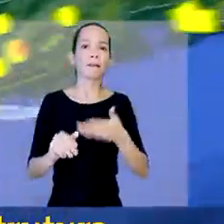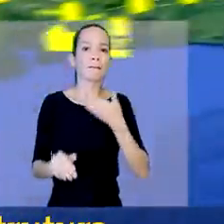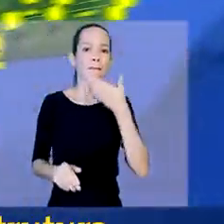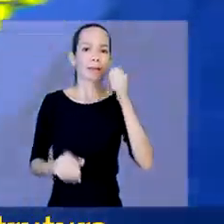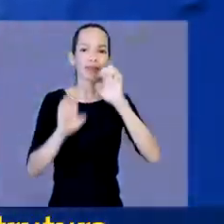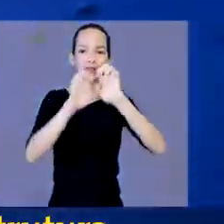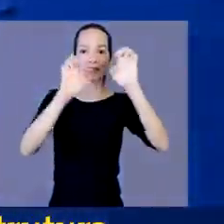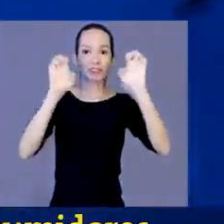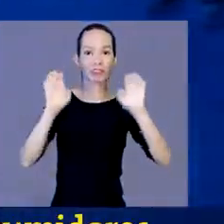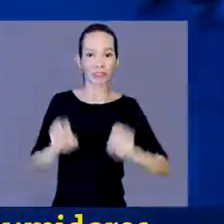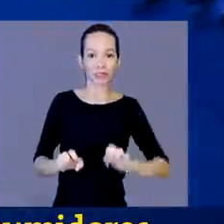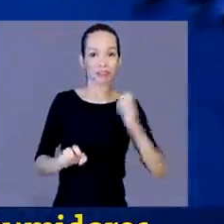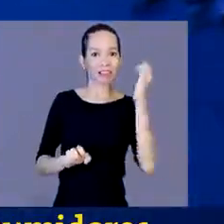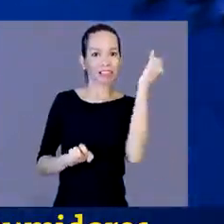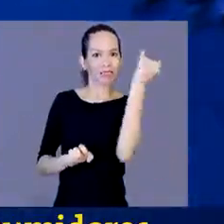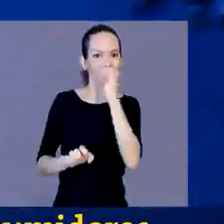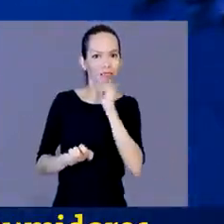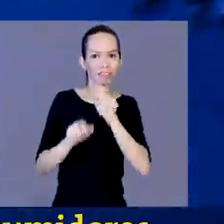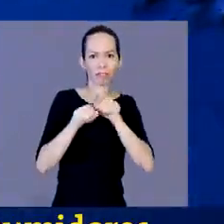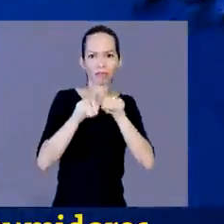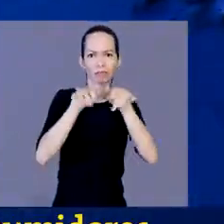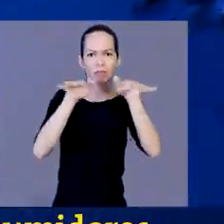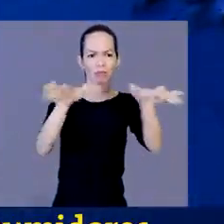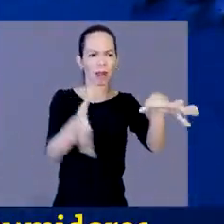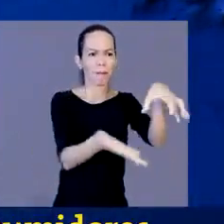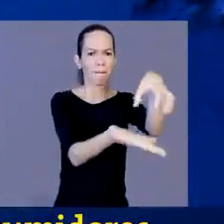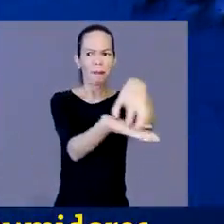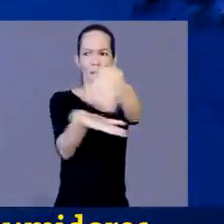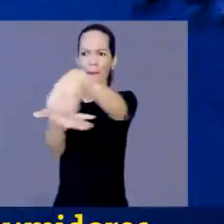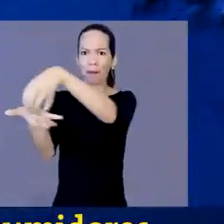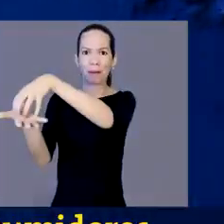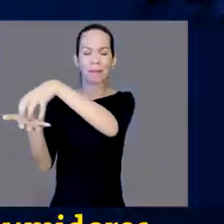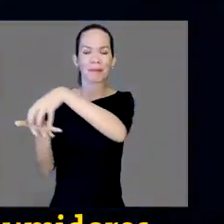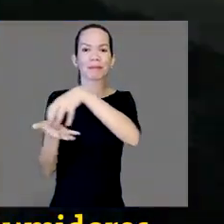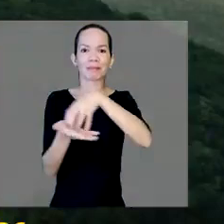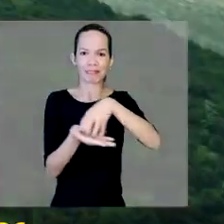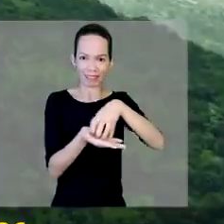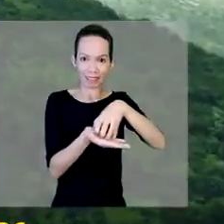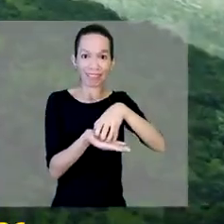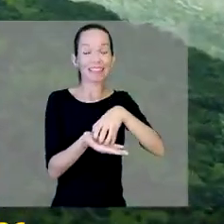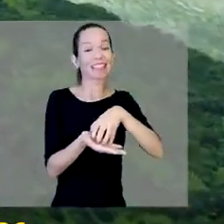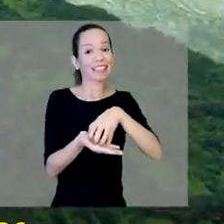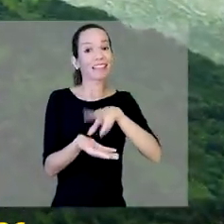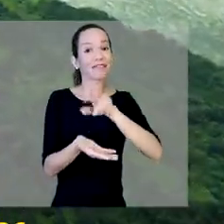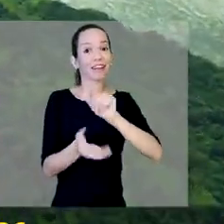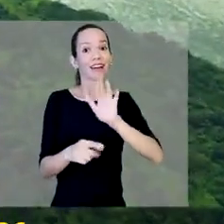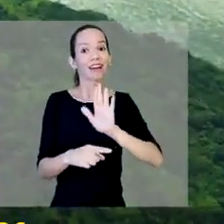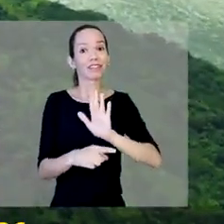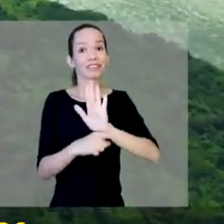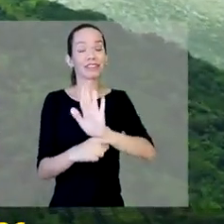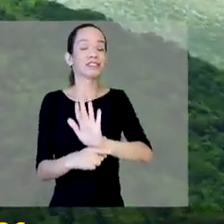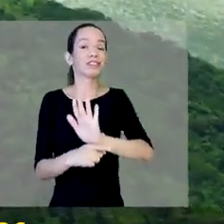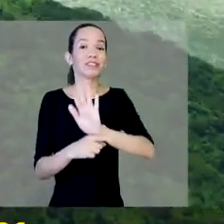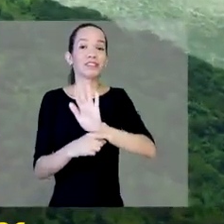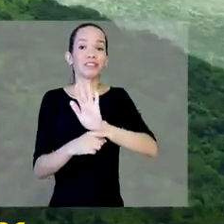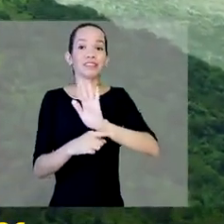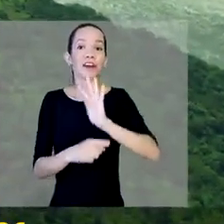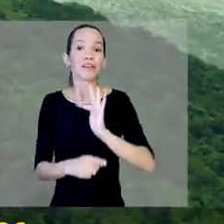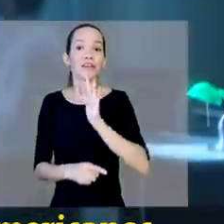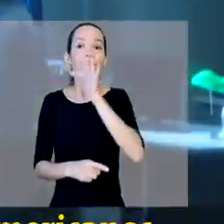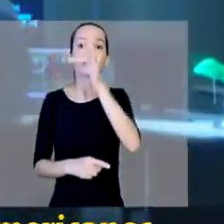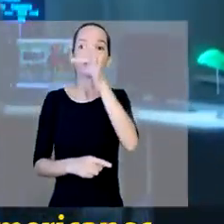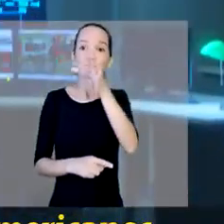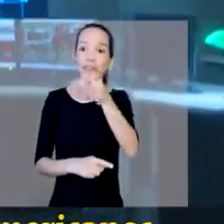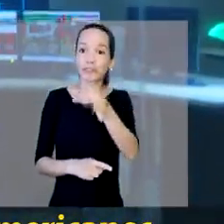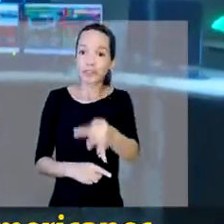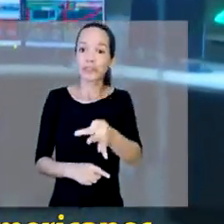sua infraestrutura para o envio de energia até os grandes centros consumidores. A revitalização vai facilitar futuras parcerias